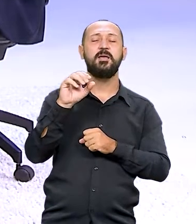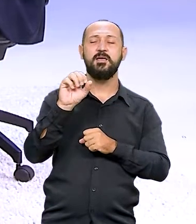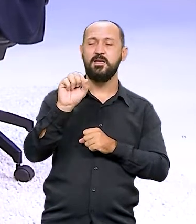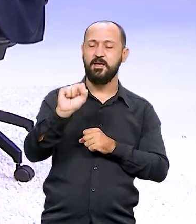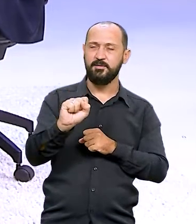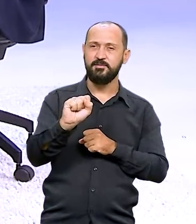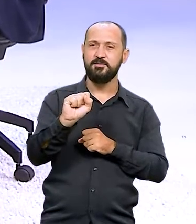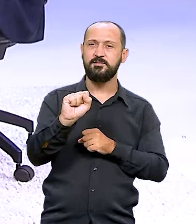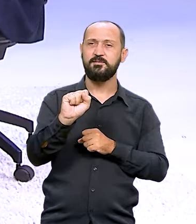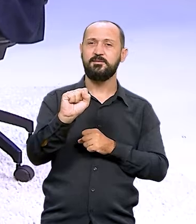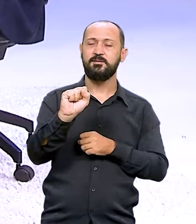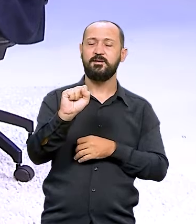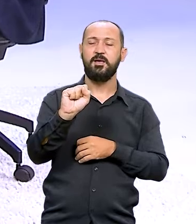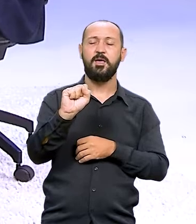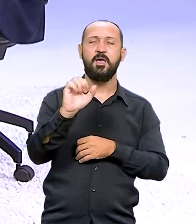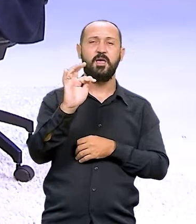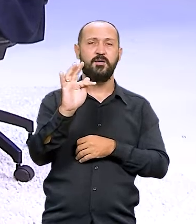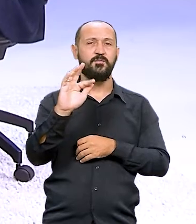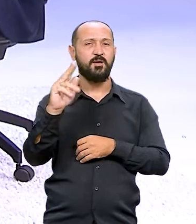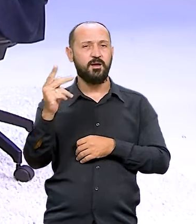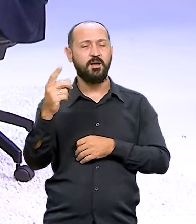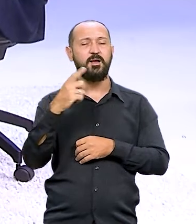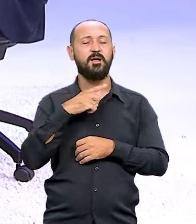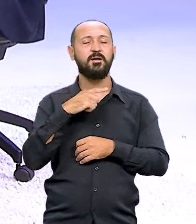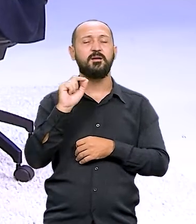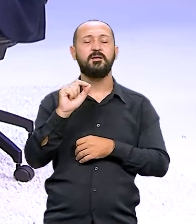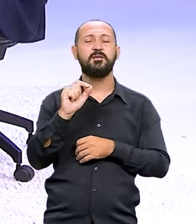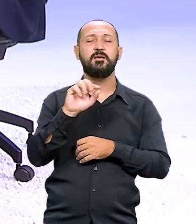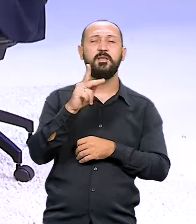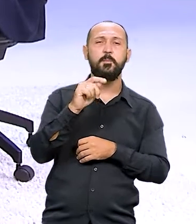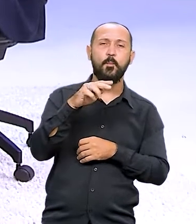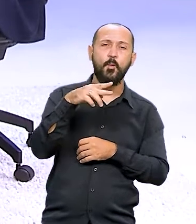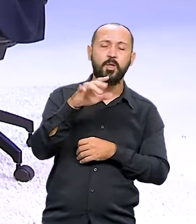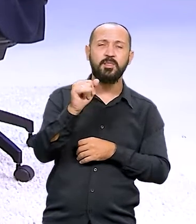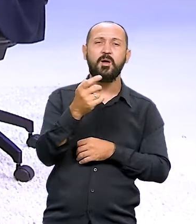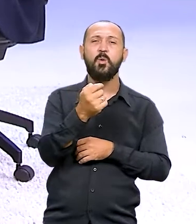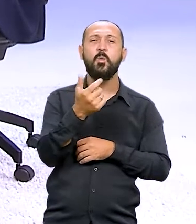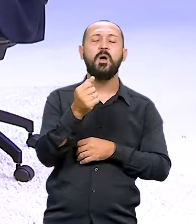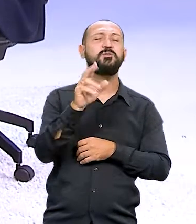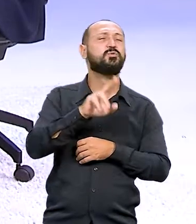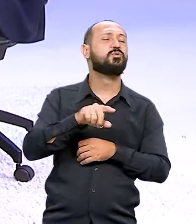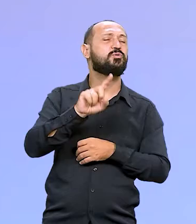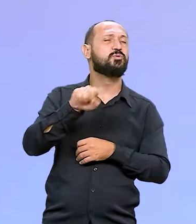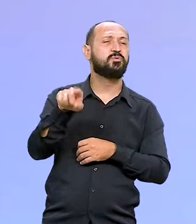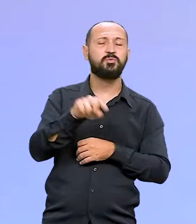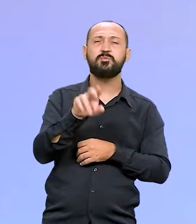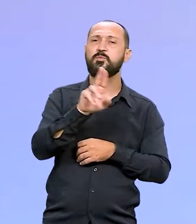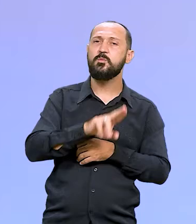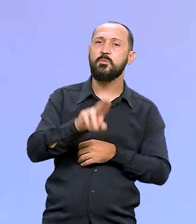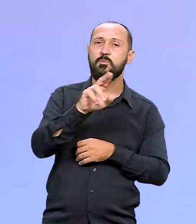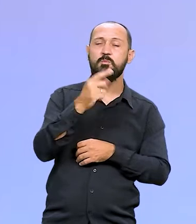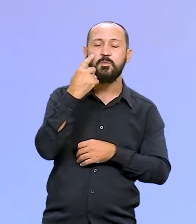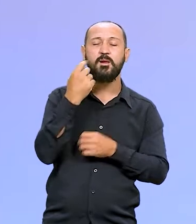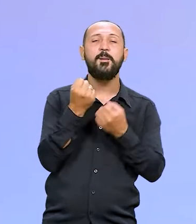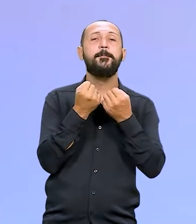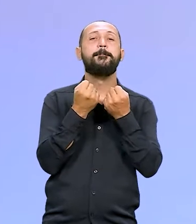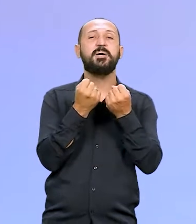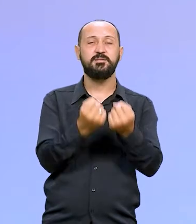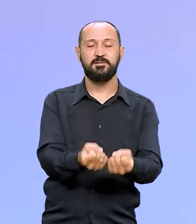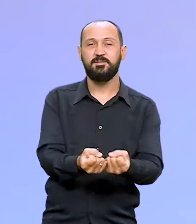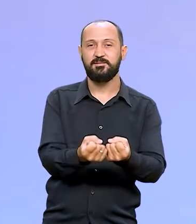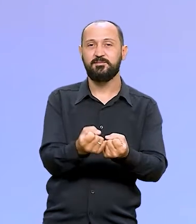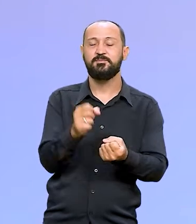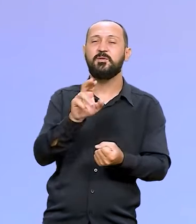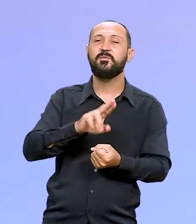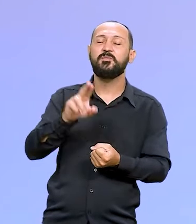antigo SFH, né, que era o sistema habitacional, que tinha a hipoteca, que trouxe a hipoteca e estava quase em desuso, porque a hipoteca estava onerando